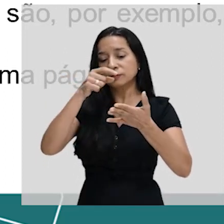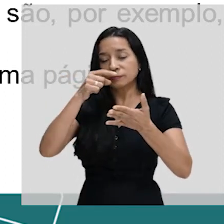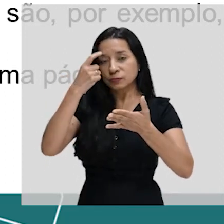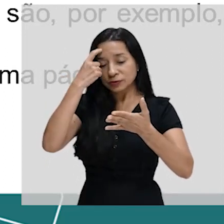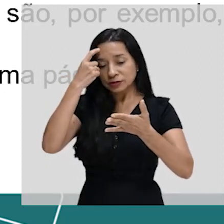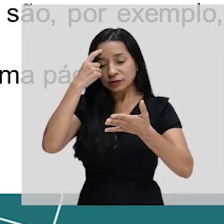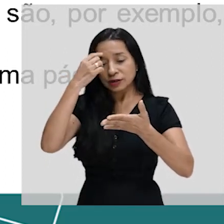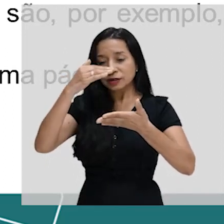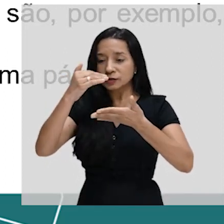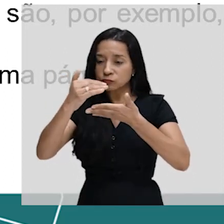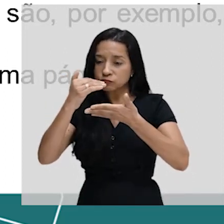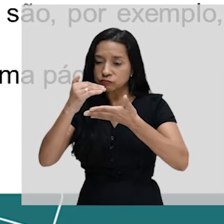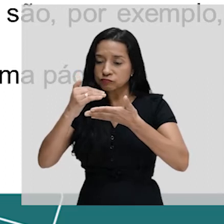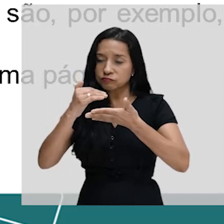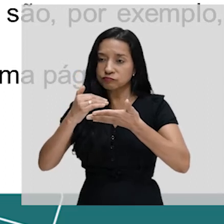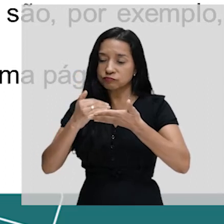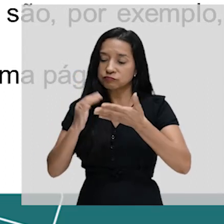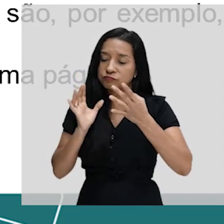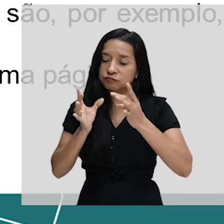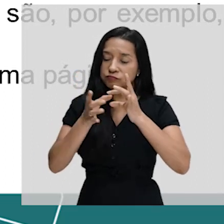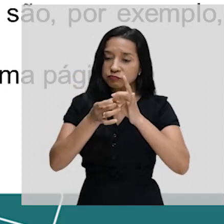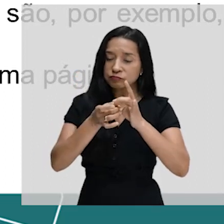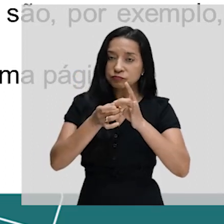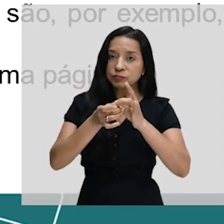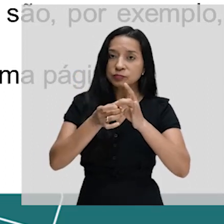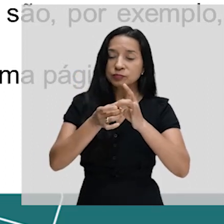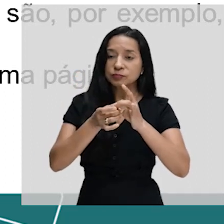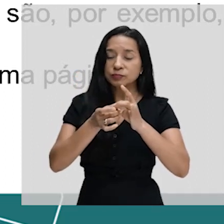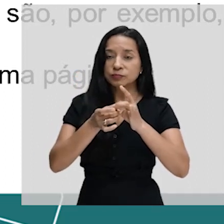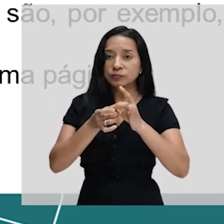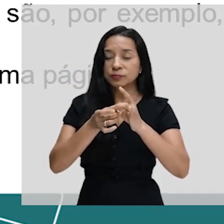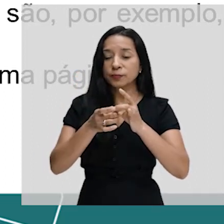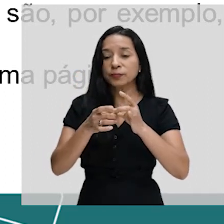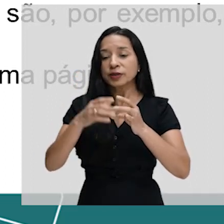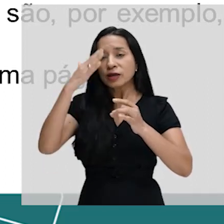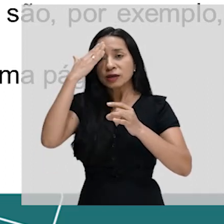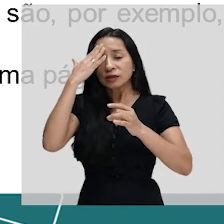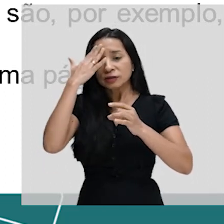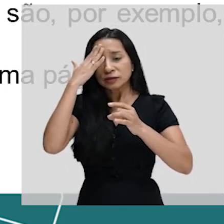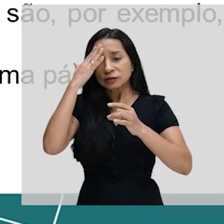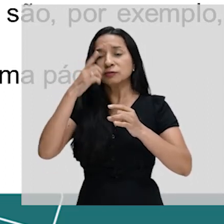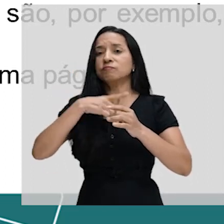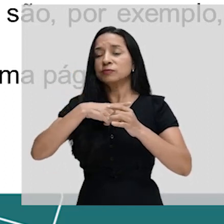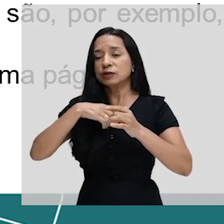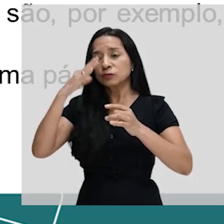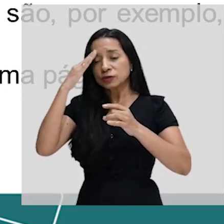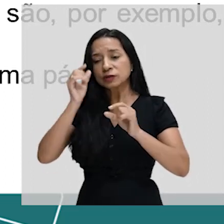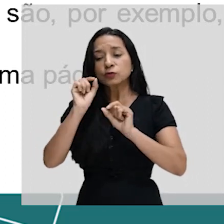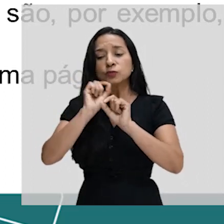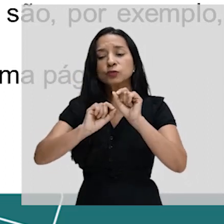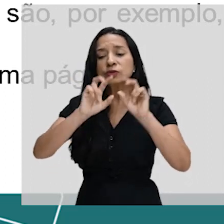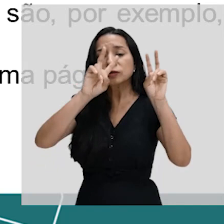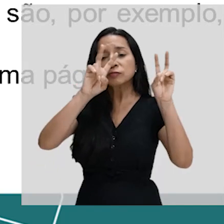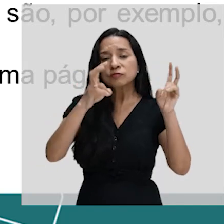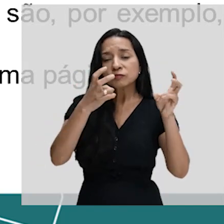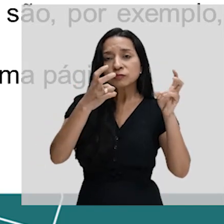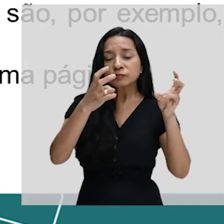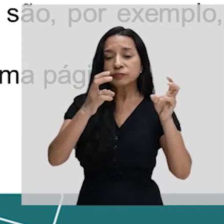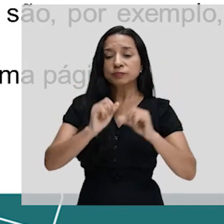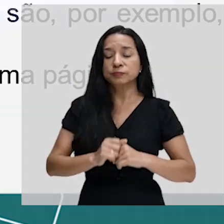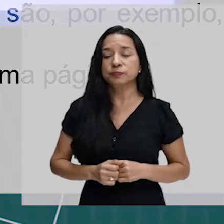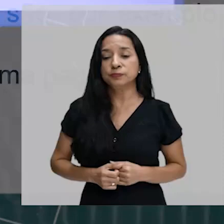coerente, né? Amarrando essas ideias, trazendo um entendimento do que trata determinado assunto.